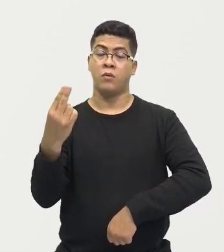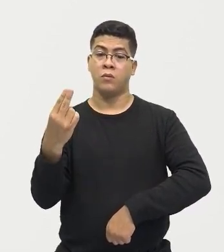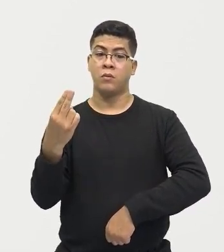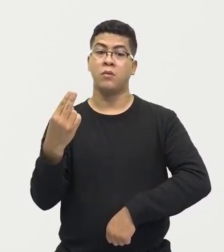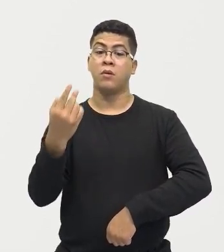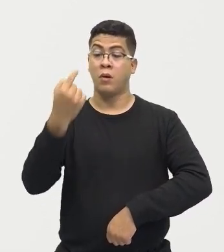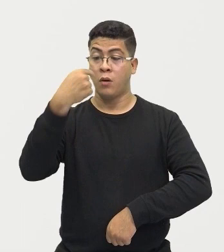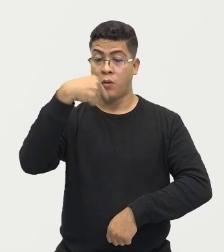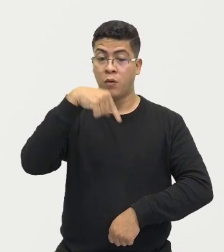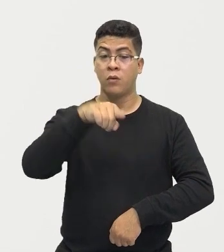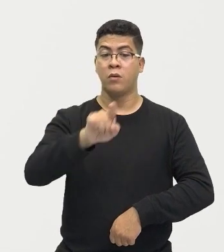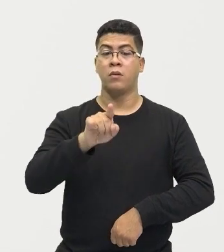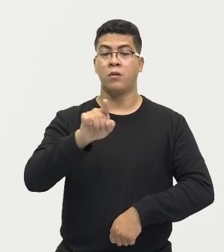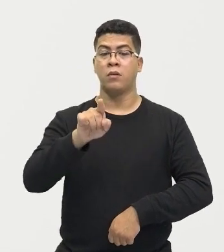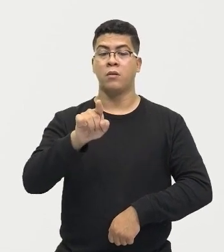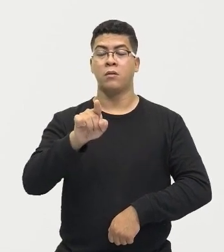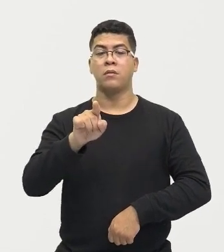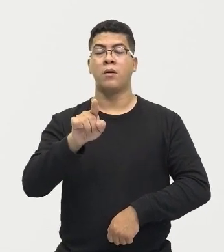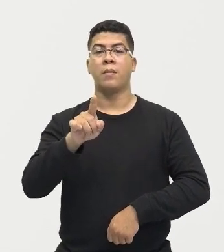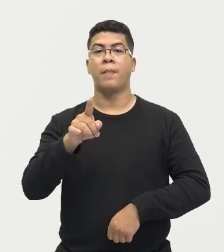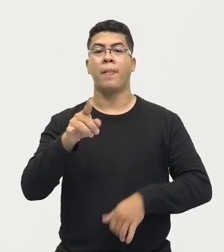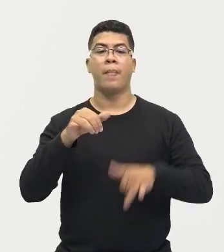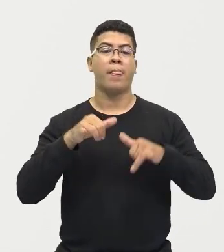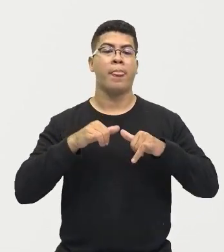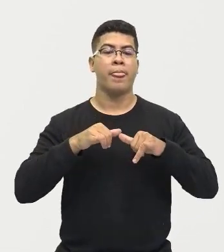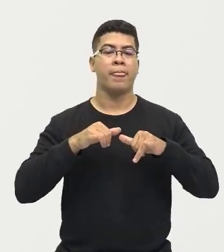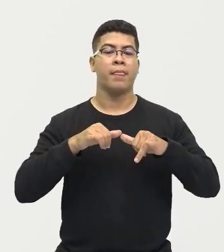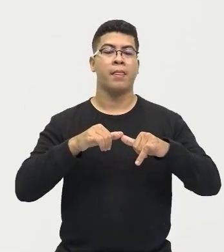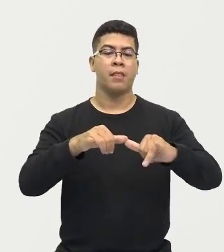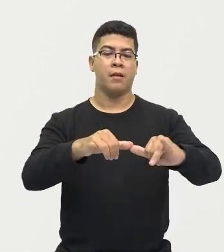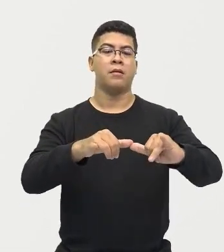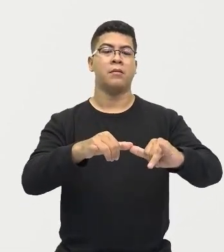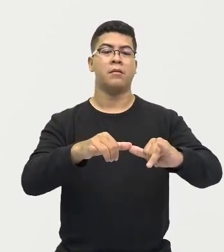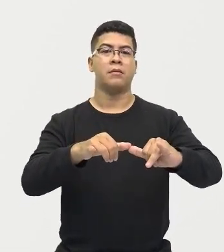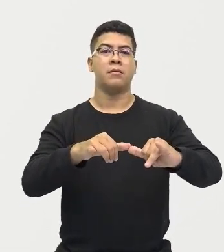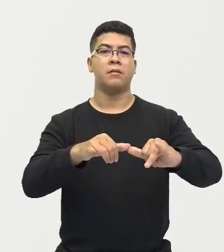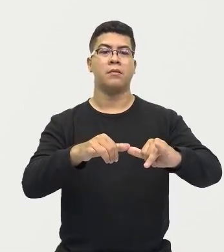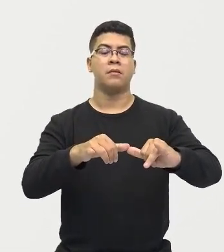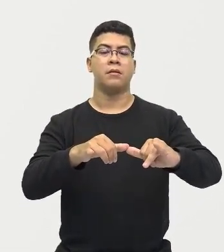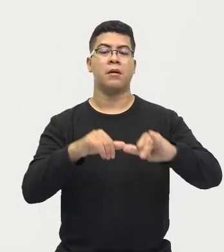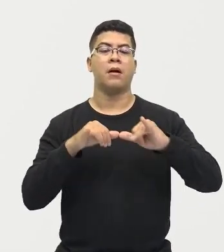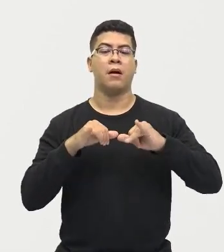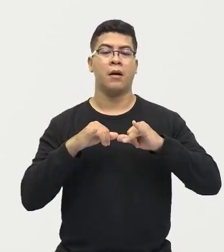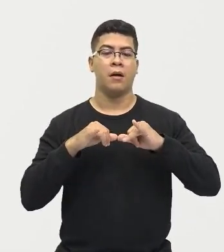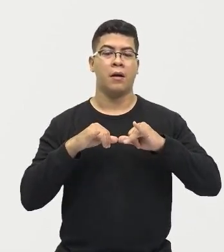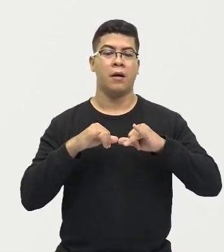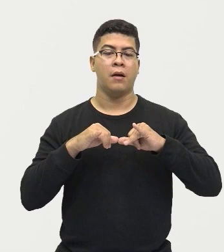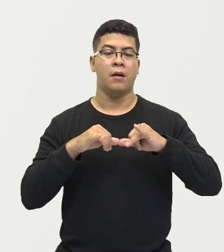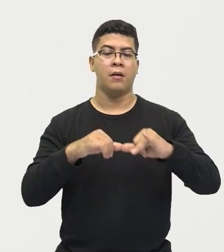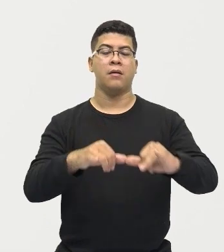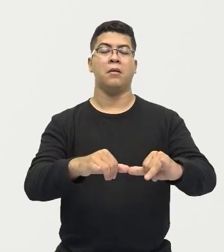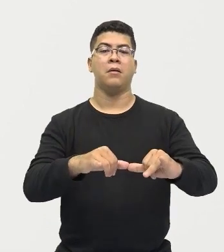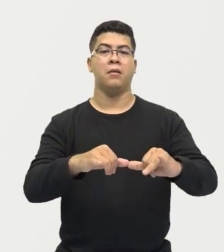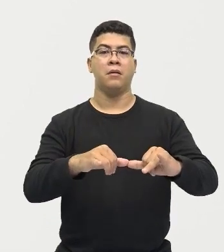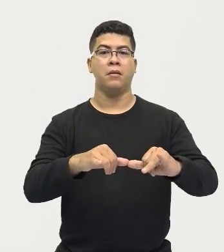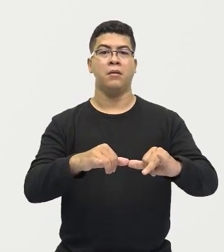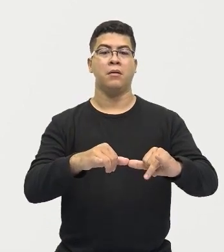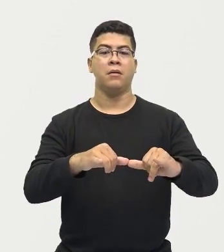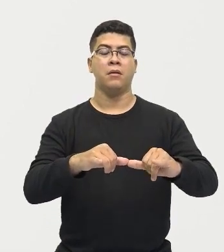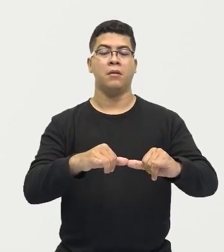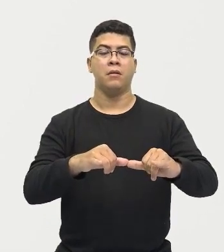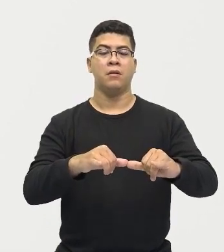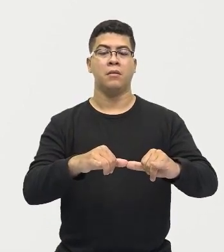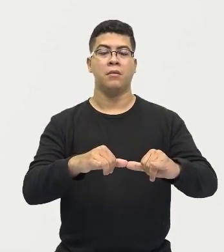Quem vai a algum lugar. Vou à mercearia. Mercearia não é feminino? É feminino. Então, ó, mercearia.